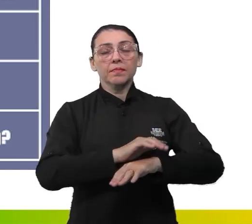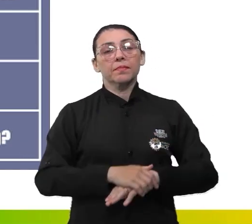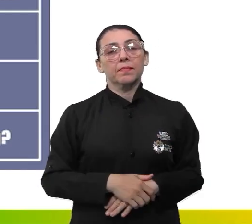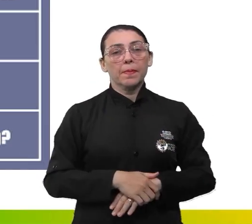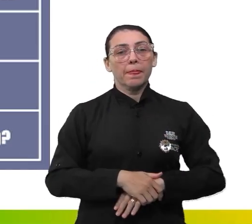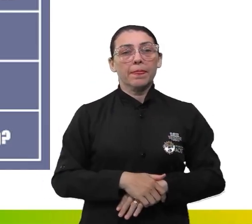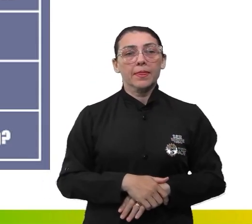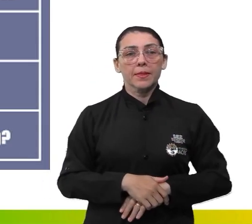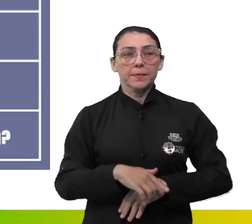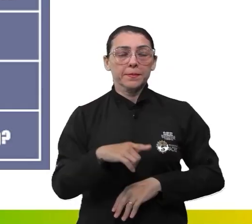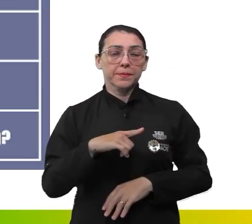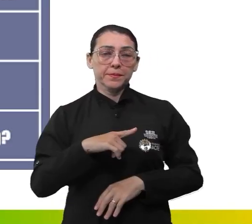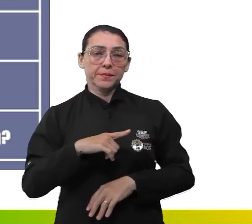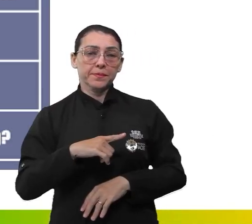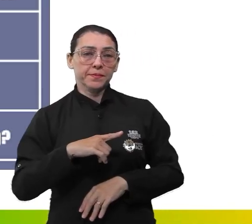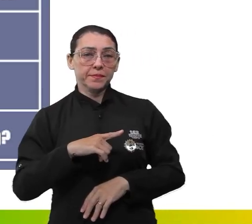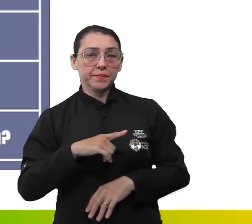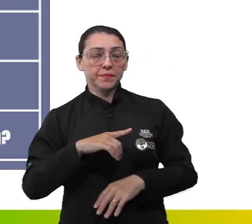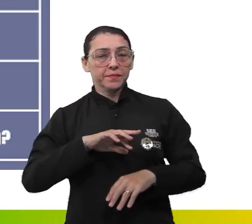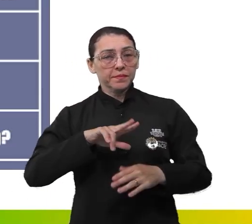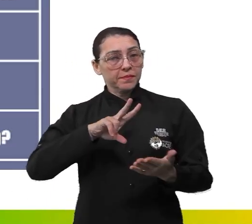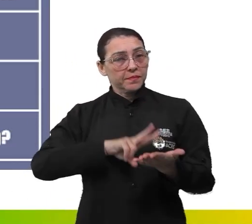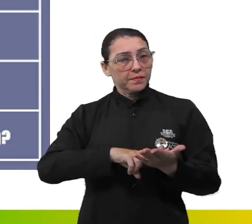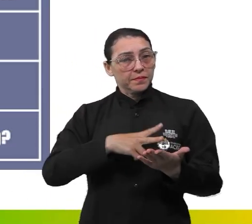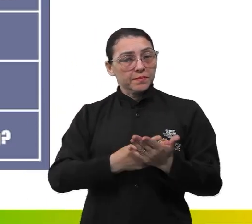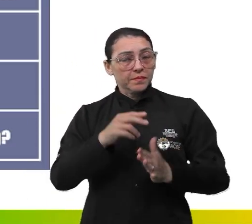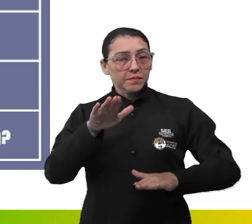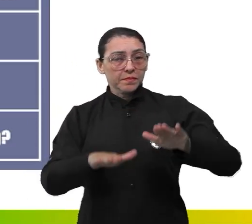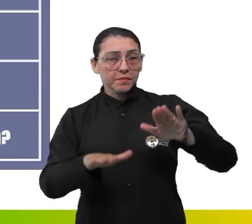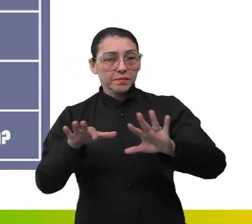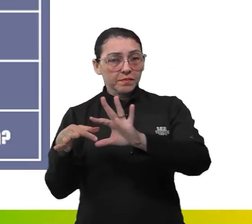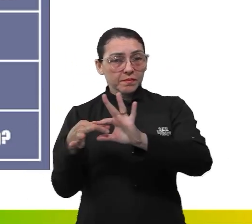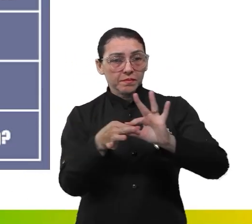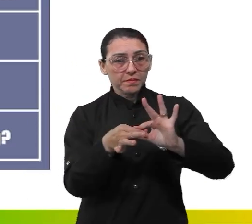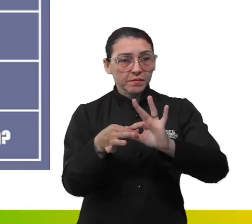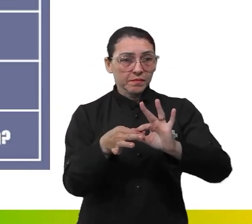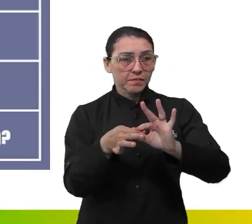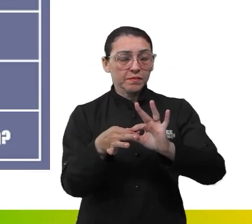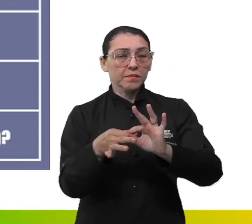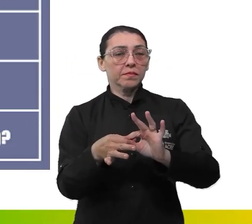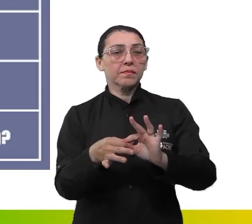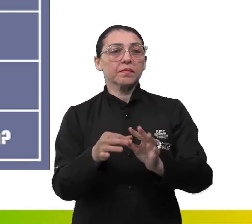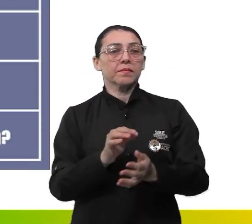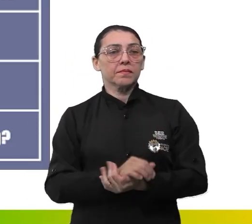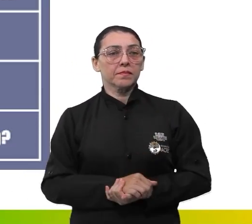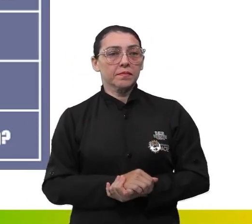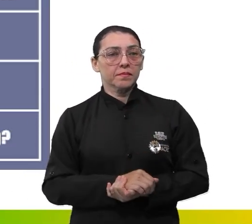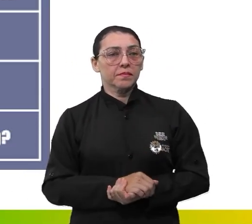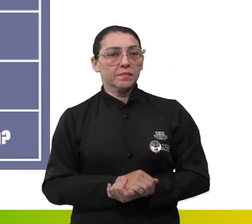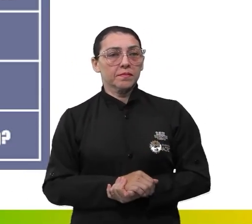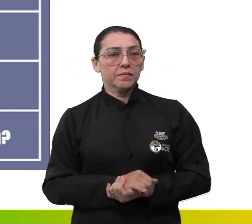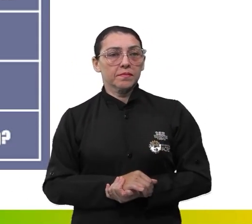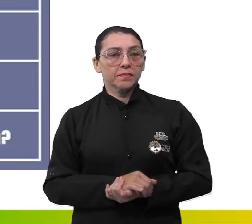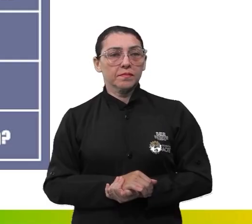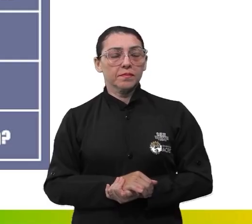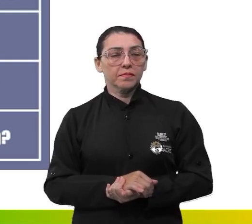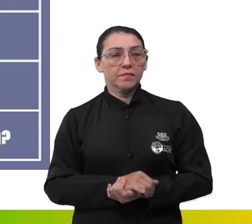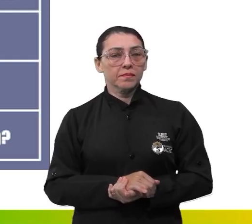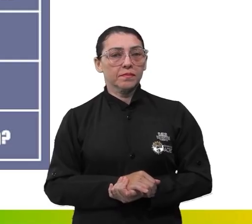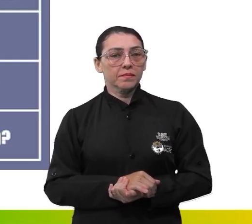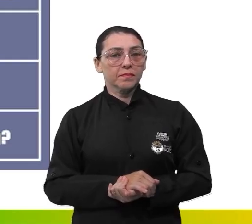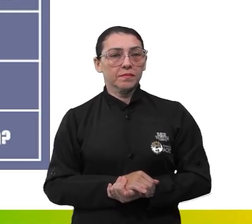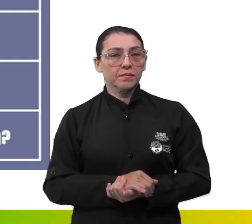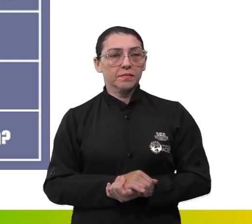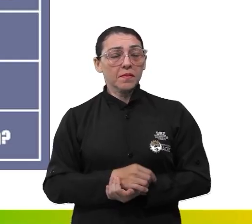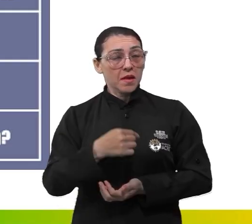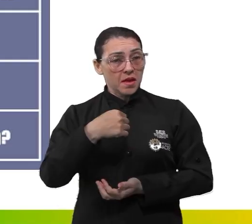Ele possui aí algumas traduções dependendo do contexto. Na forma afirmativa, nós temos aqui I am